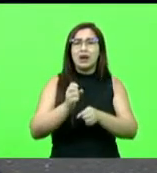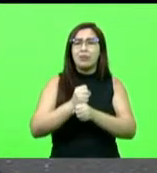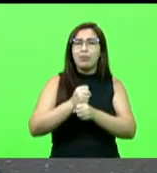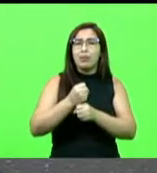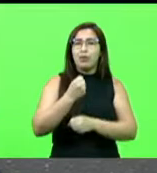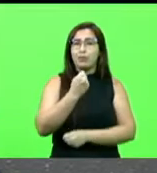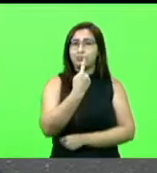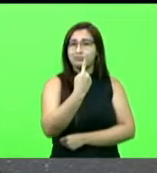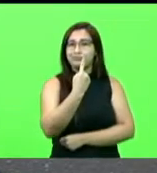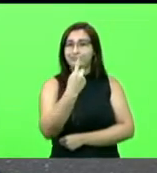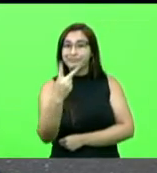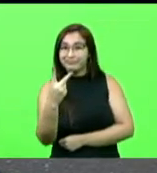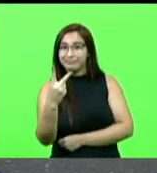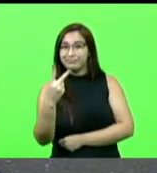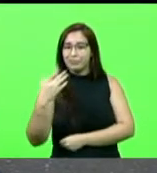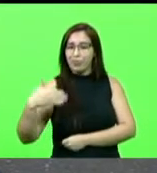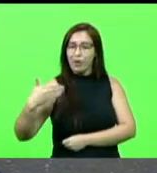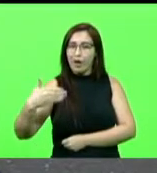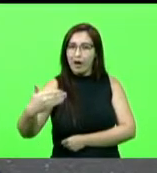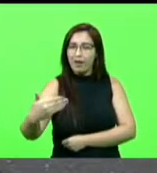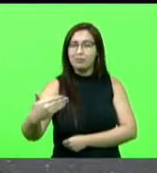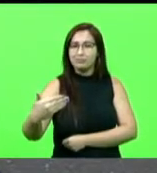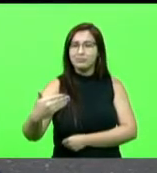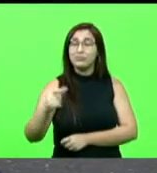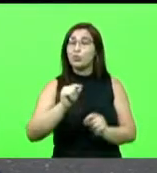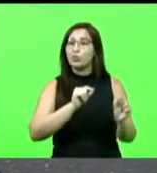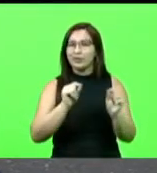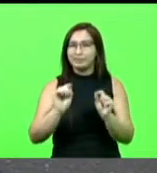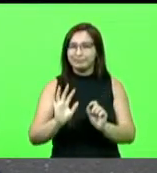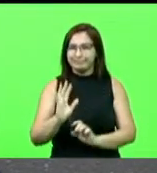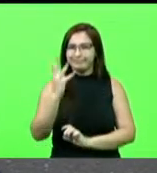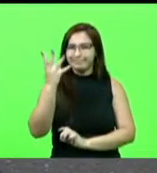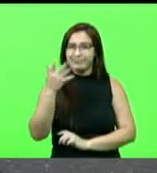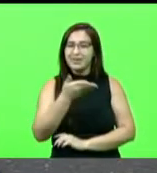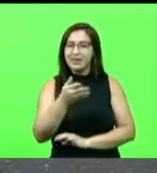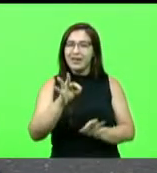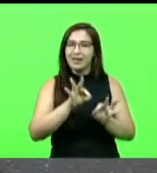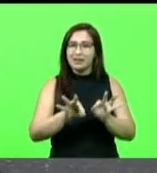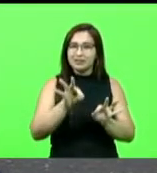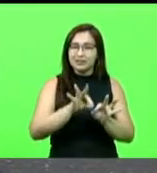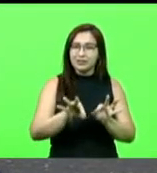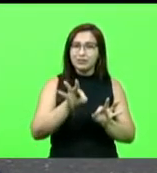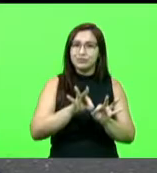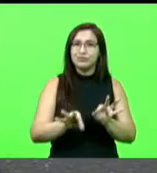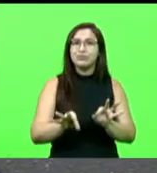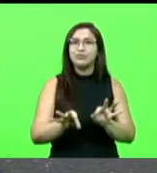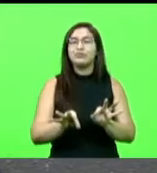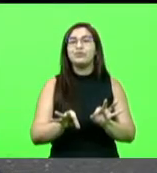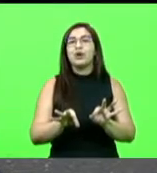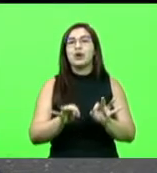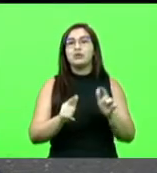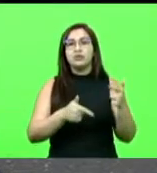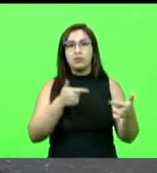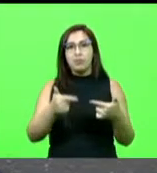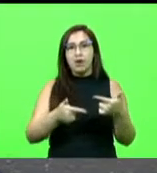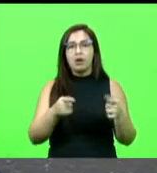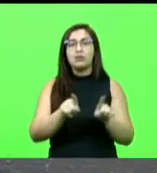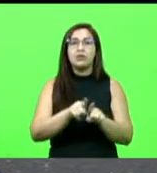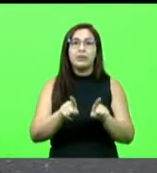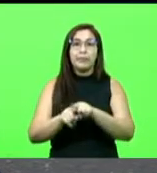consecutivos em que as entidades patronais e dos trabalhadores